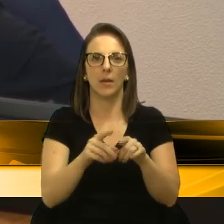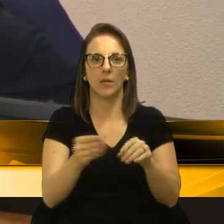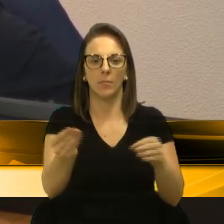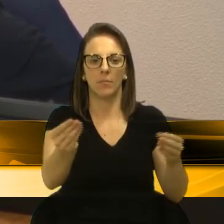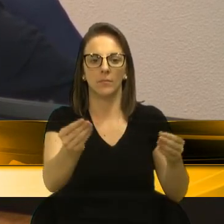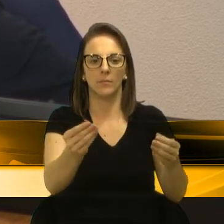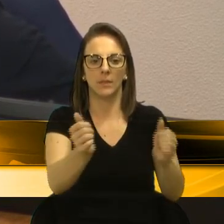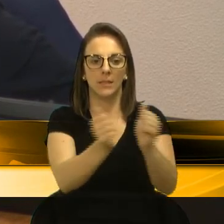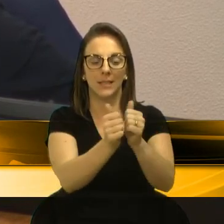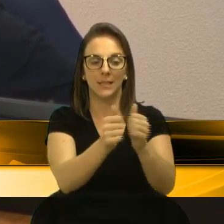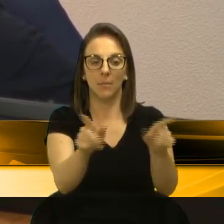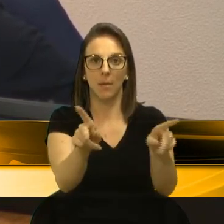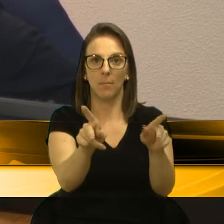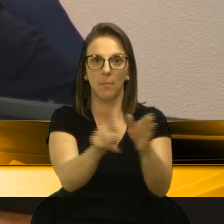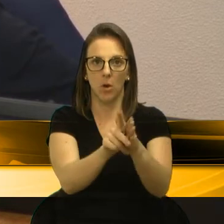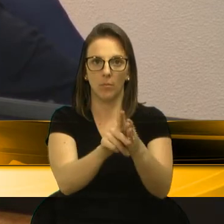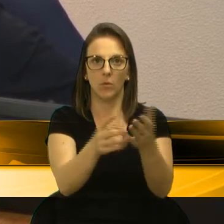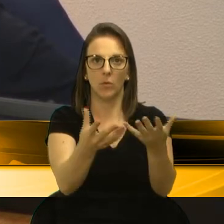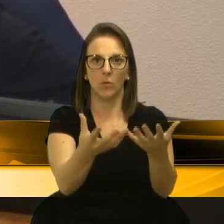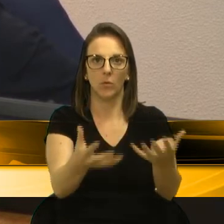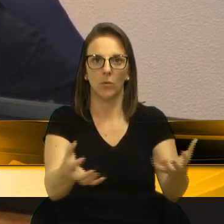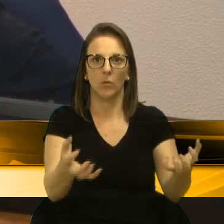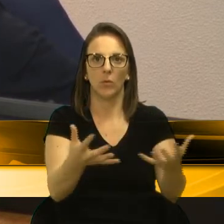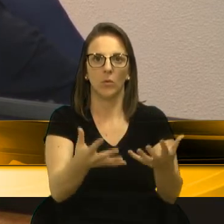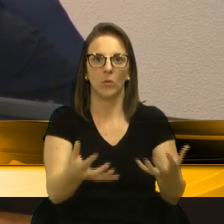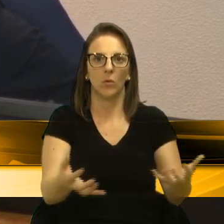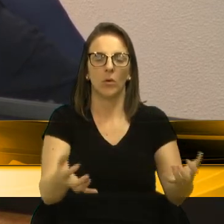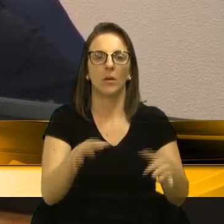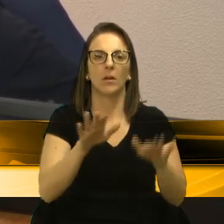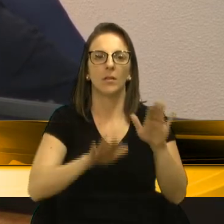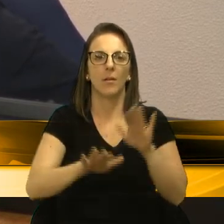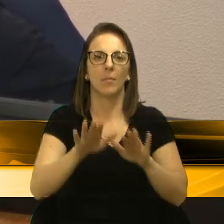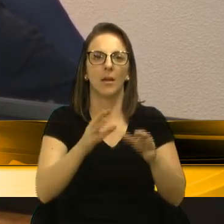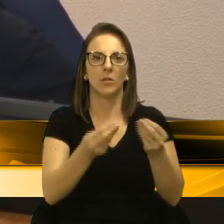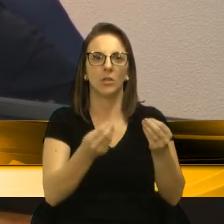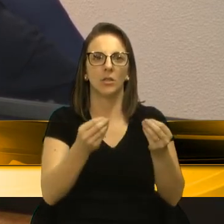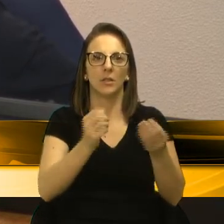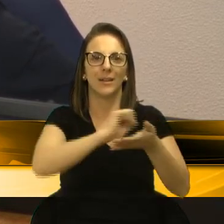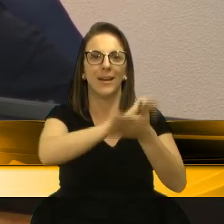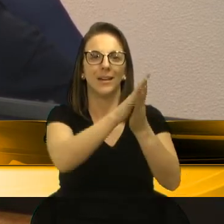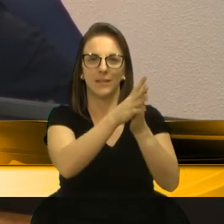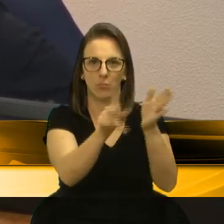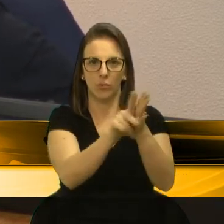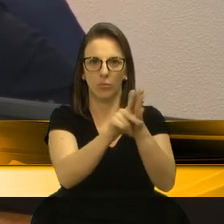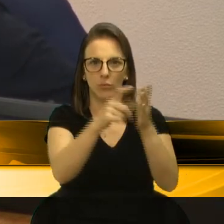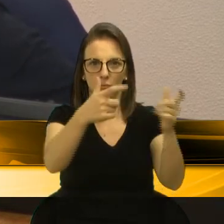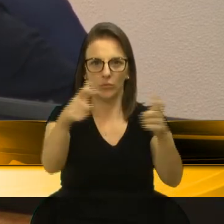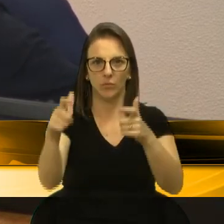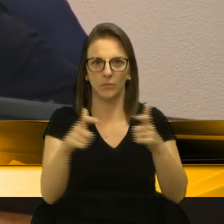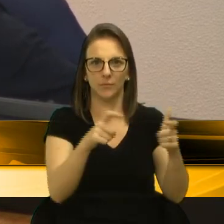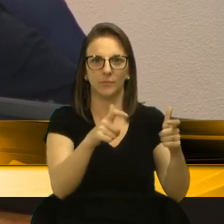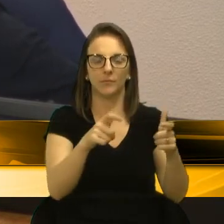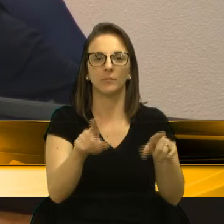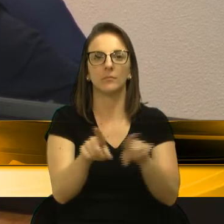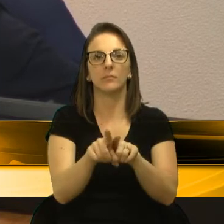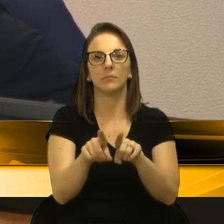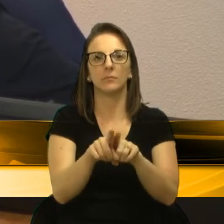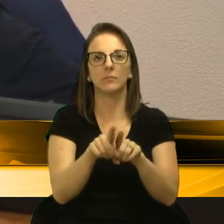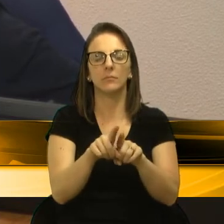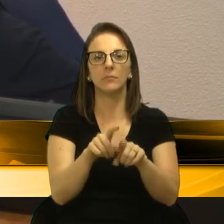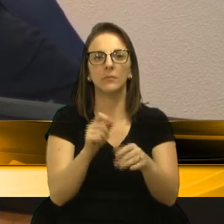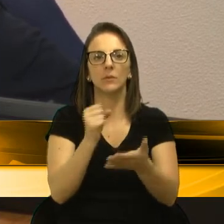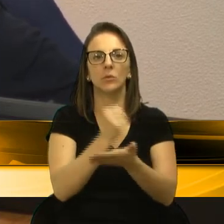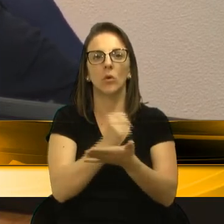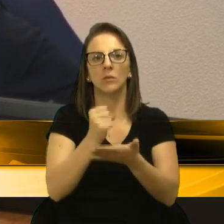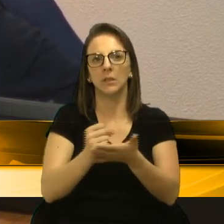características morfológicas e topográficas da área utilizada. 3. Comprovante de contratação de seguro, caso o número de vagas seja superior a